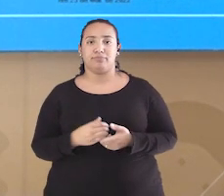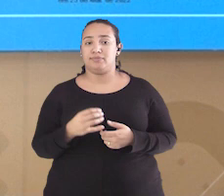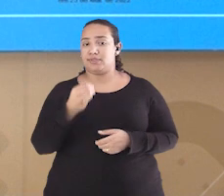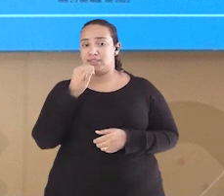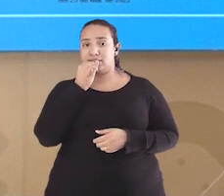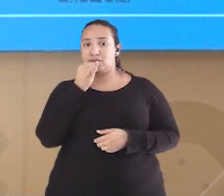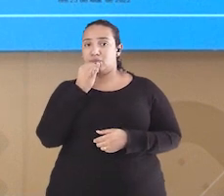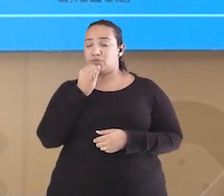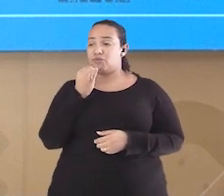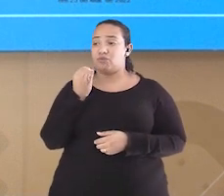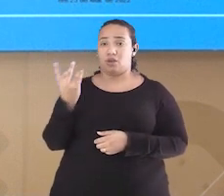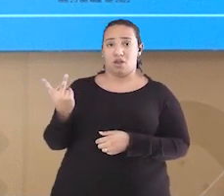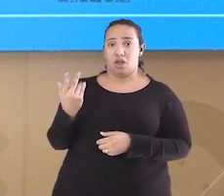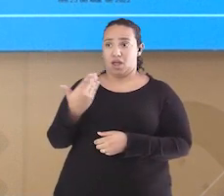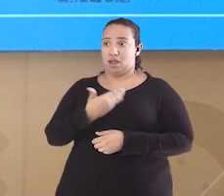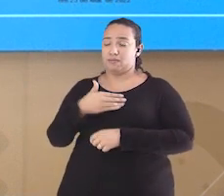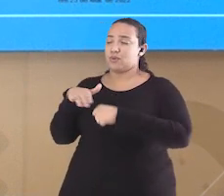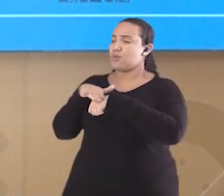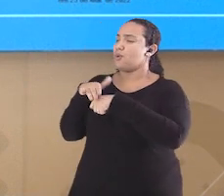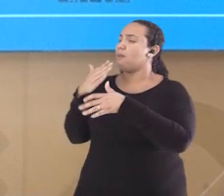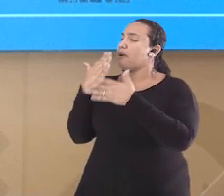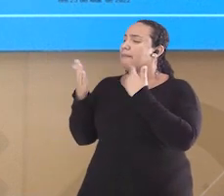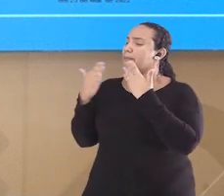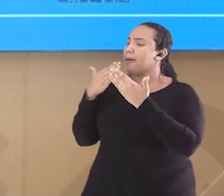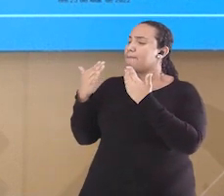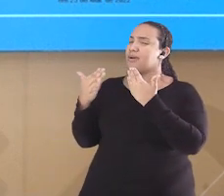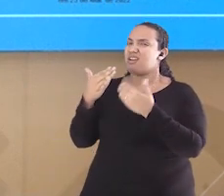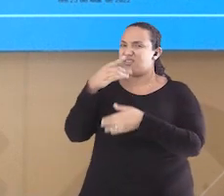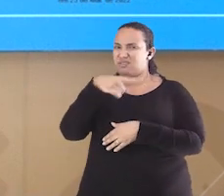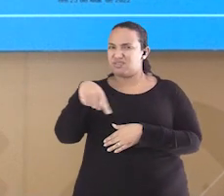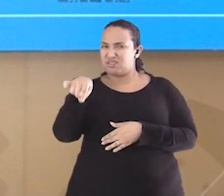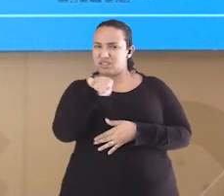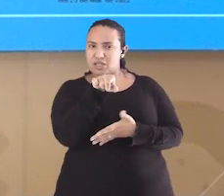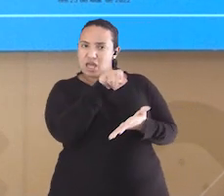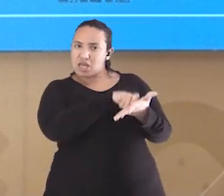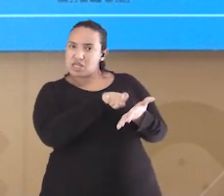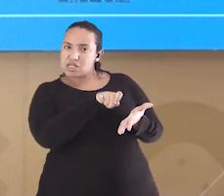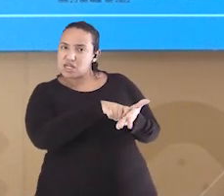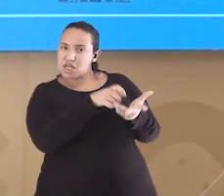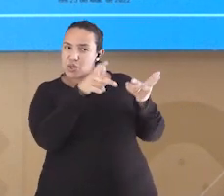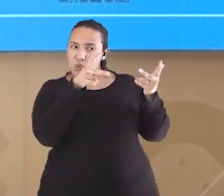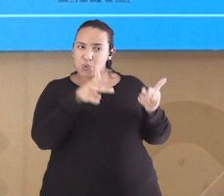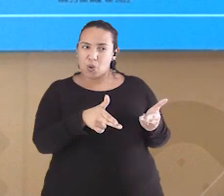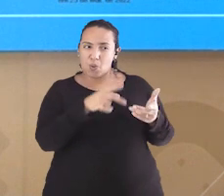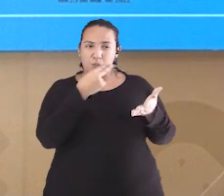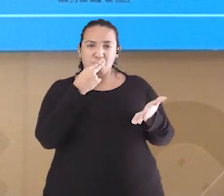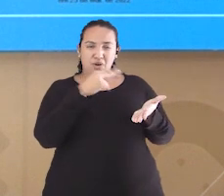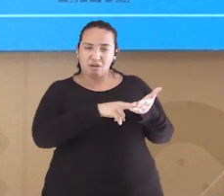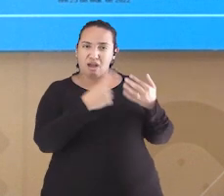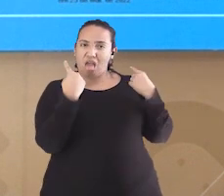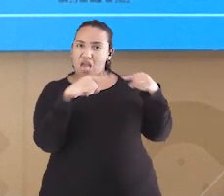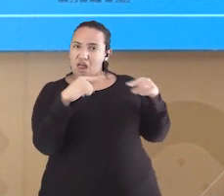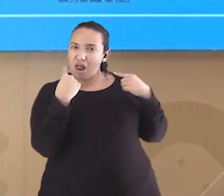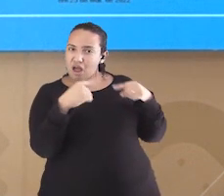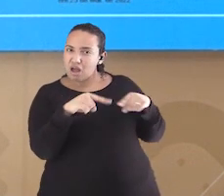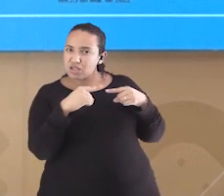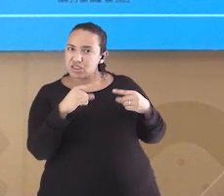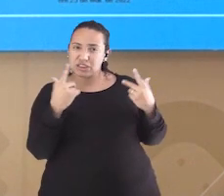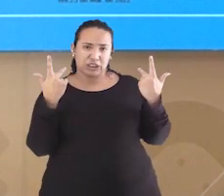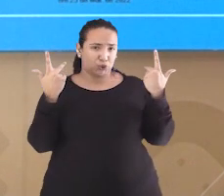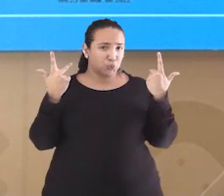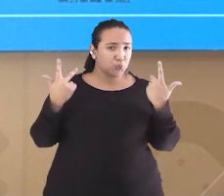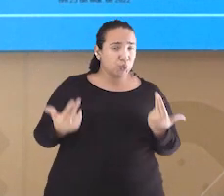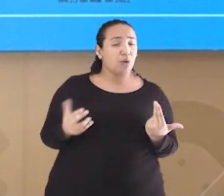mesmo jeito que vocês conversaram com um amigo de vocês, vocês irão escrever a carta de reclamação? Vai ser de